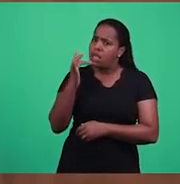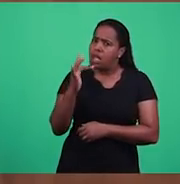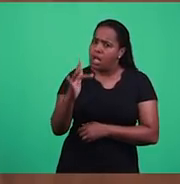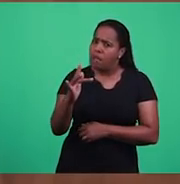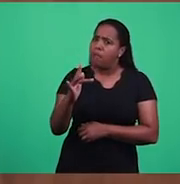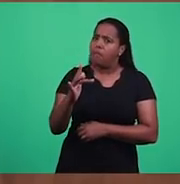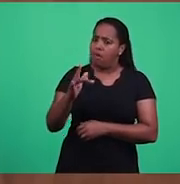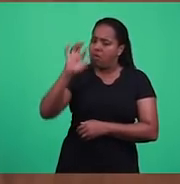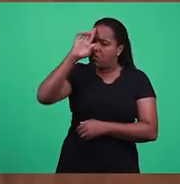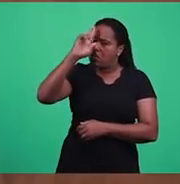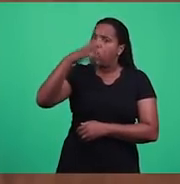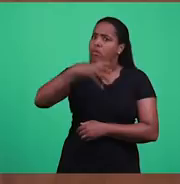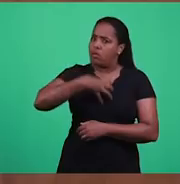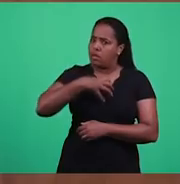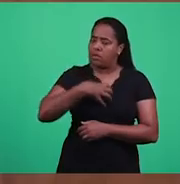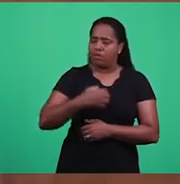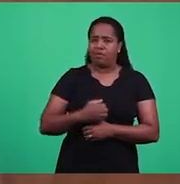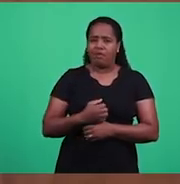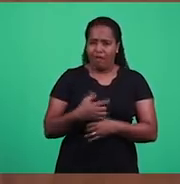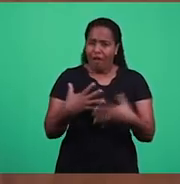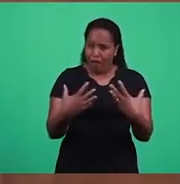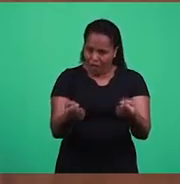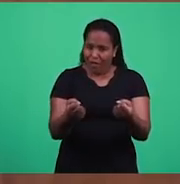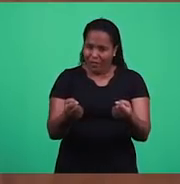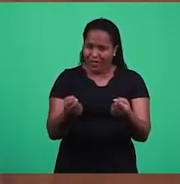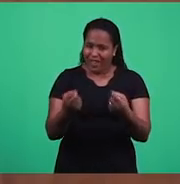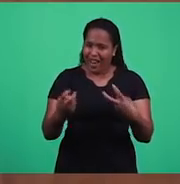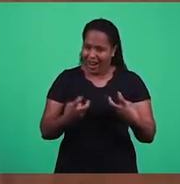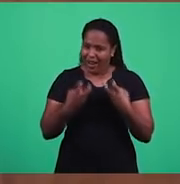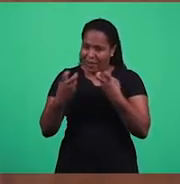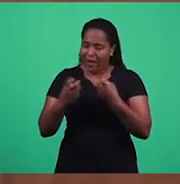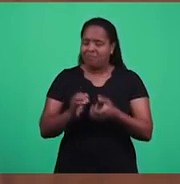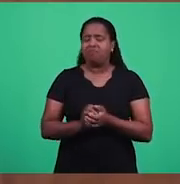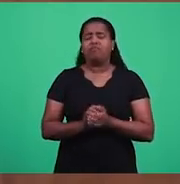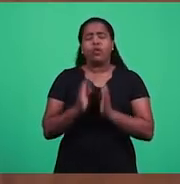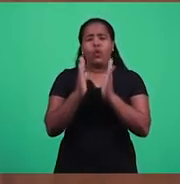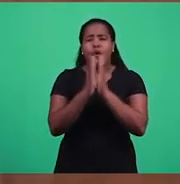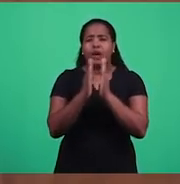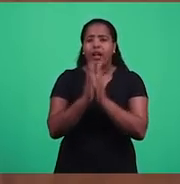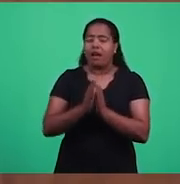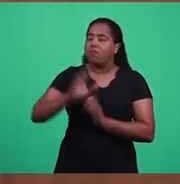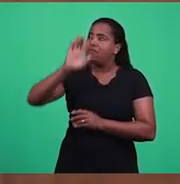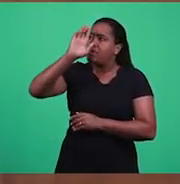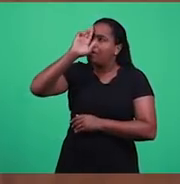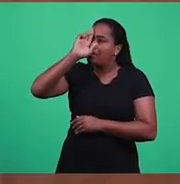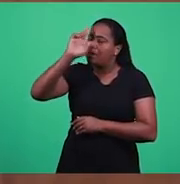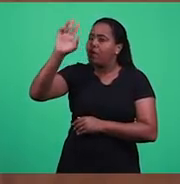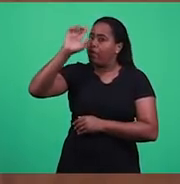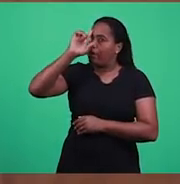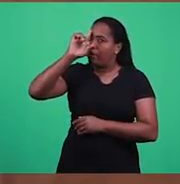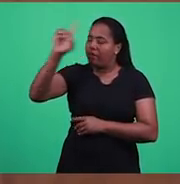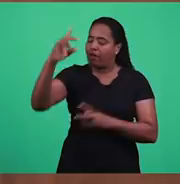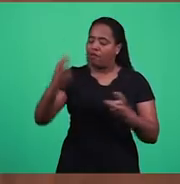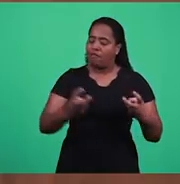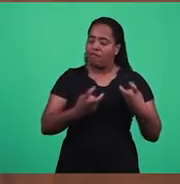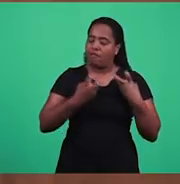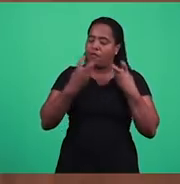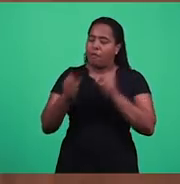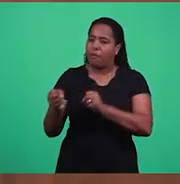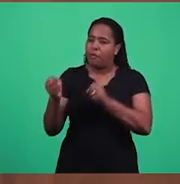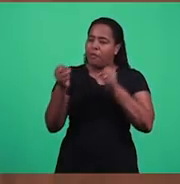Vamos fazer um clamor pelo sangue de Jesus? Senhor Deus, nós clamamos pelo poder que há no sangue de